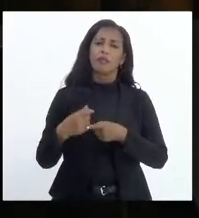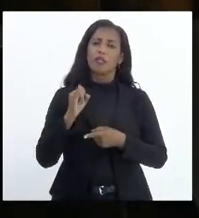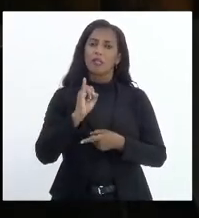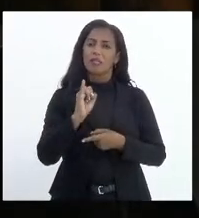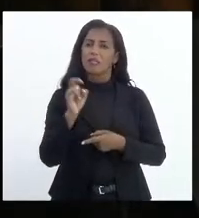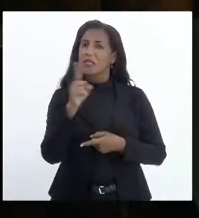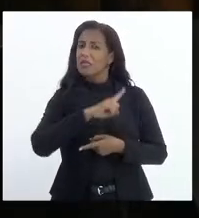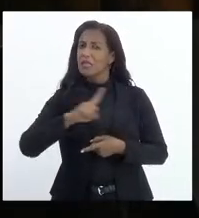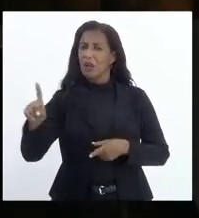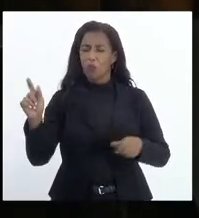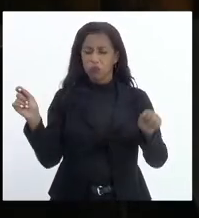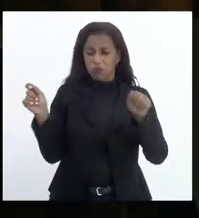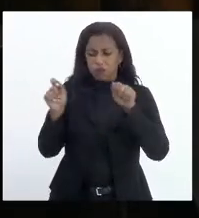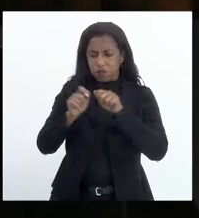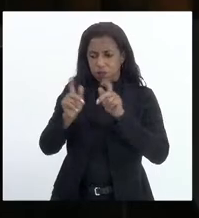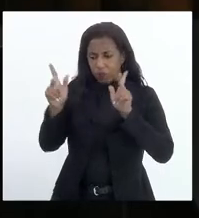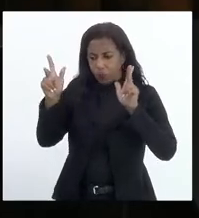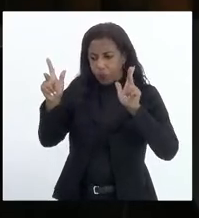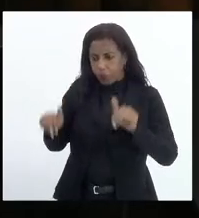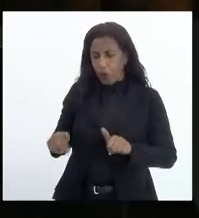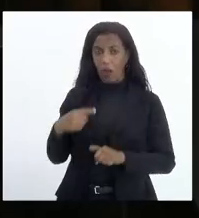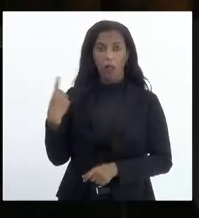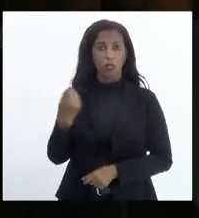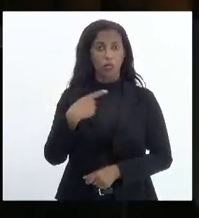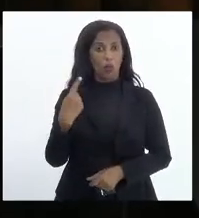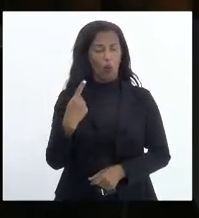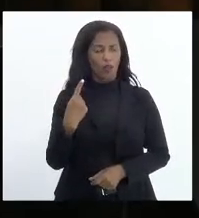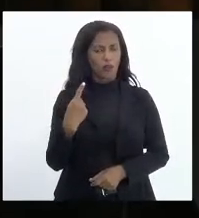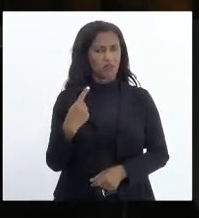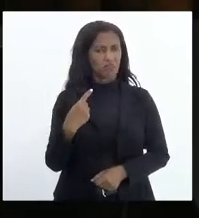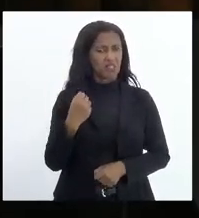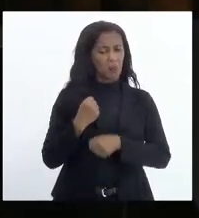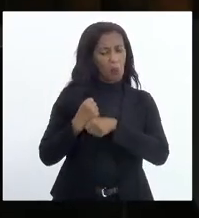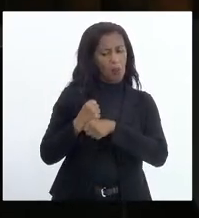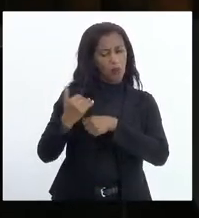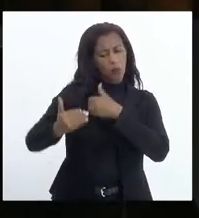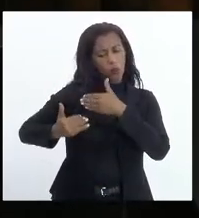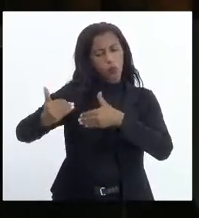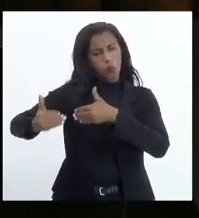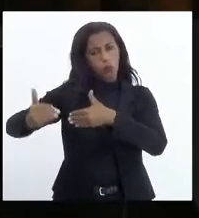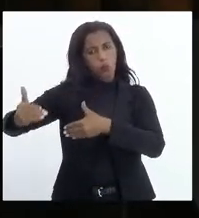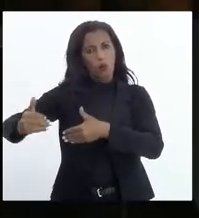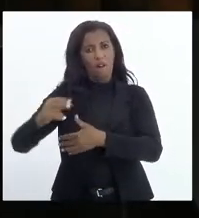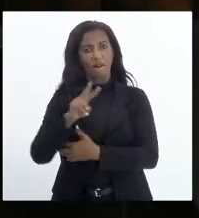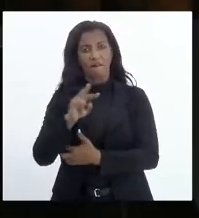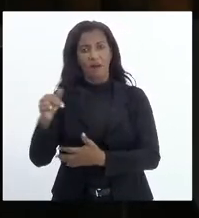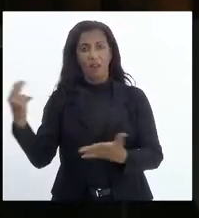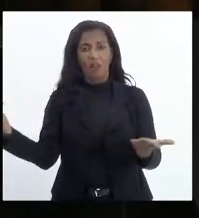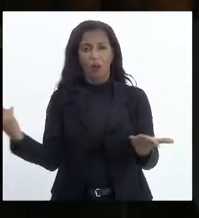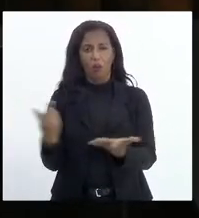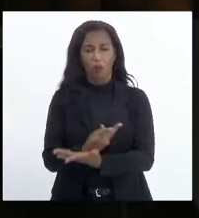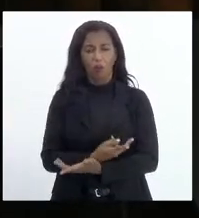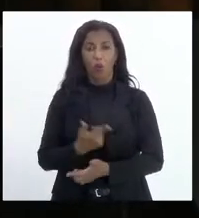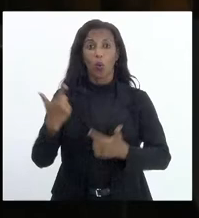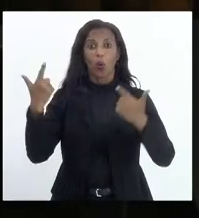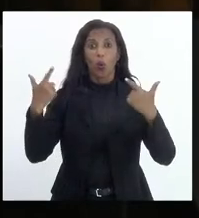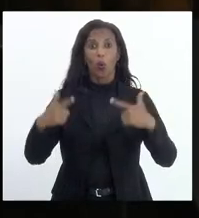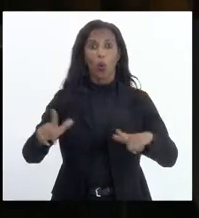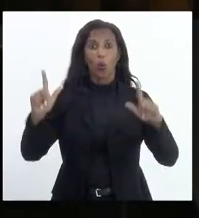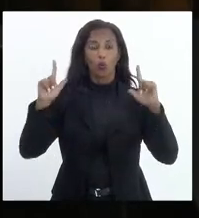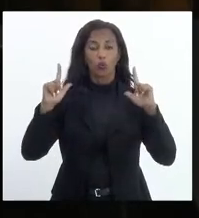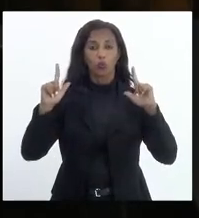se assim não o fizer nós vamos ter daqui algum tempo novos escândalos